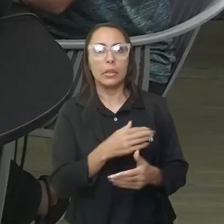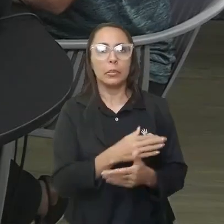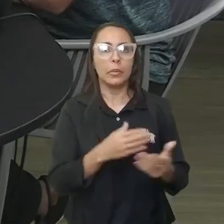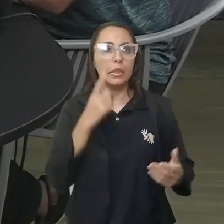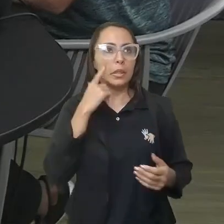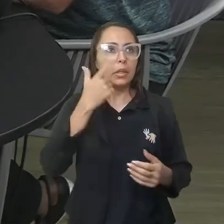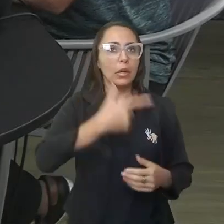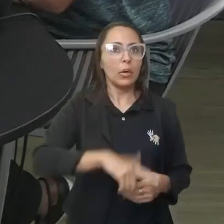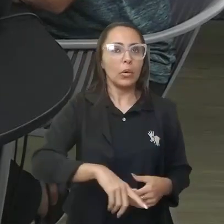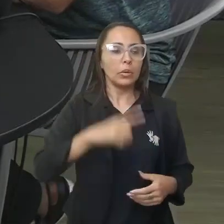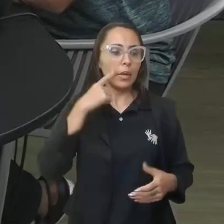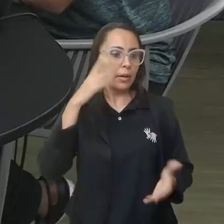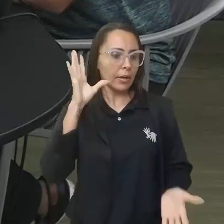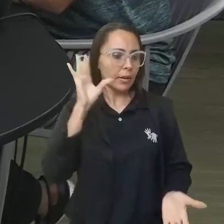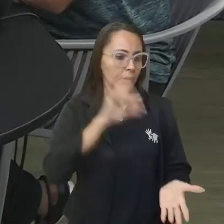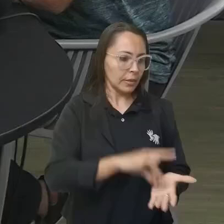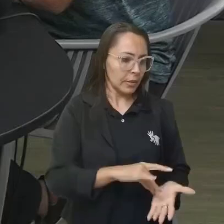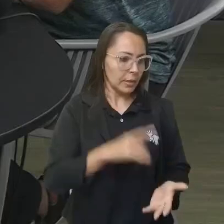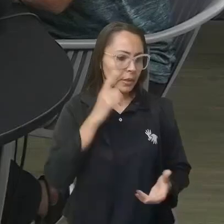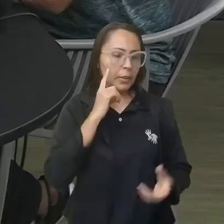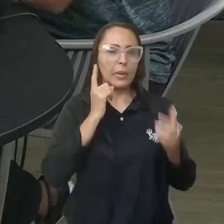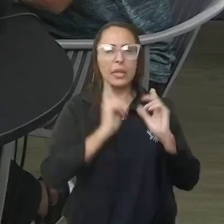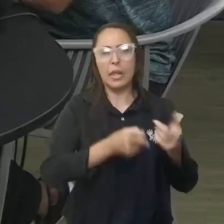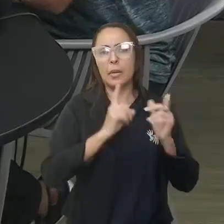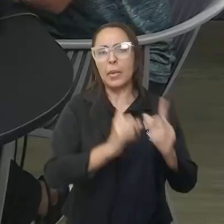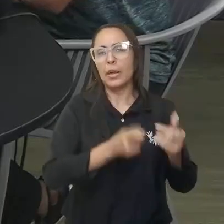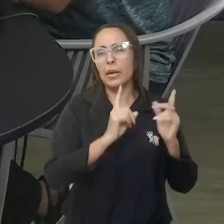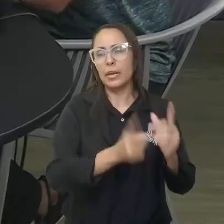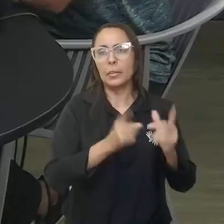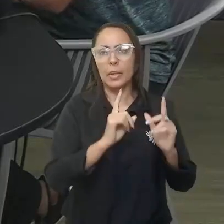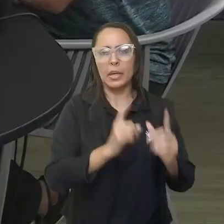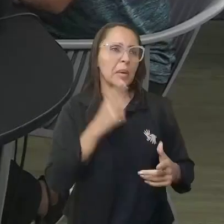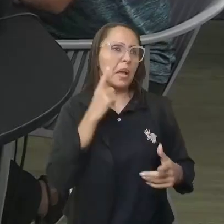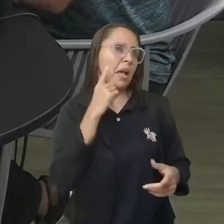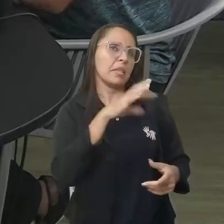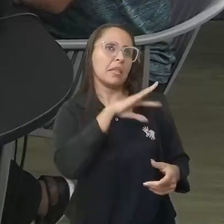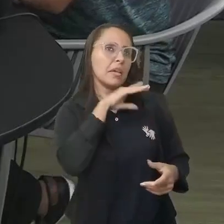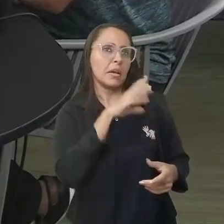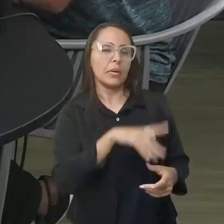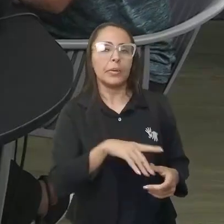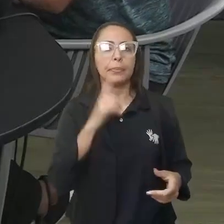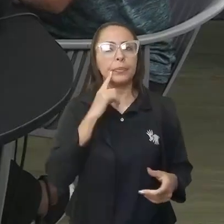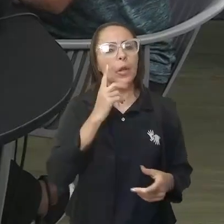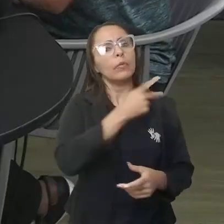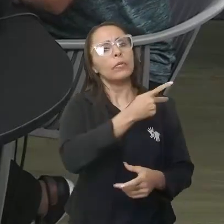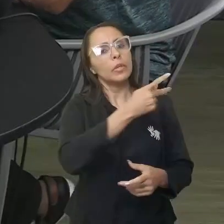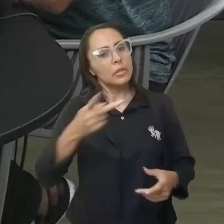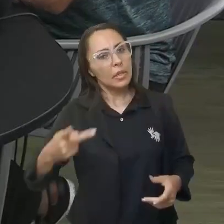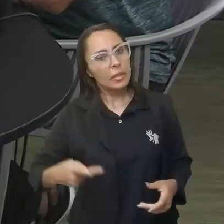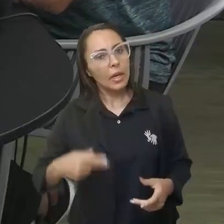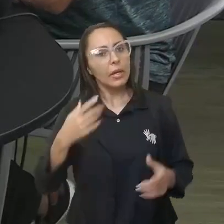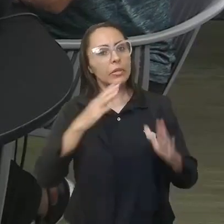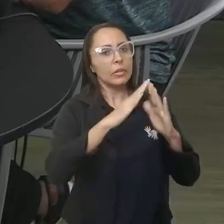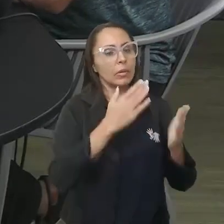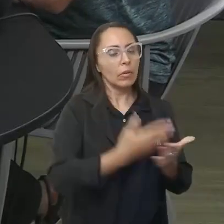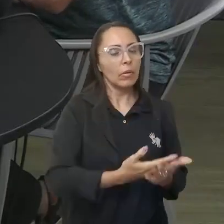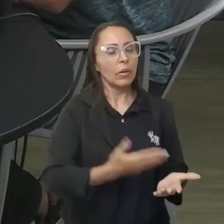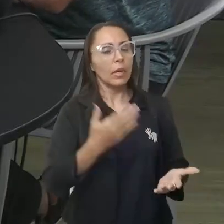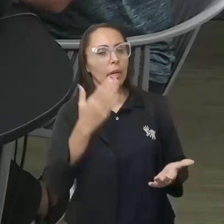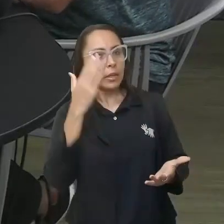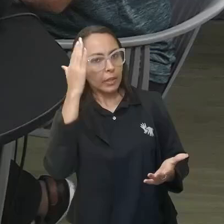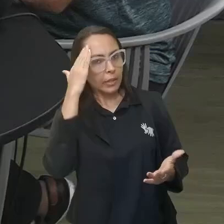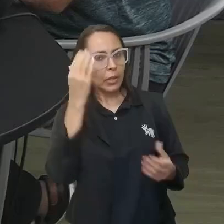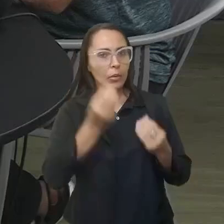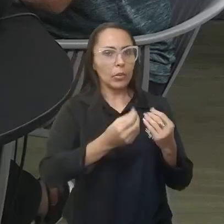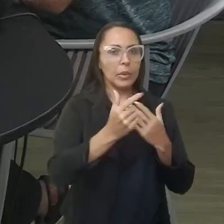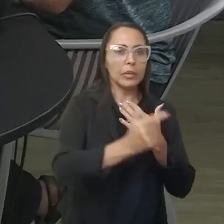outra realidade, né? Então, ao invés de reclamar e achar ruim porque está debatendo, visitar, entender como é que funciona, pesquisar